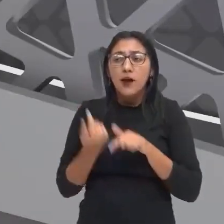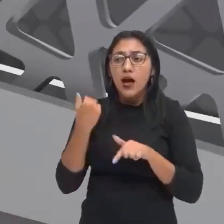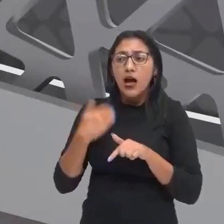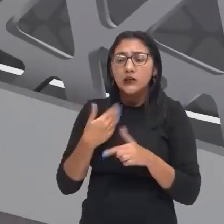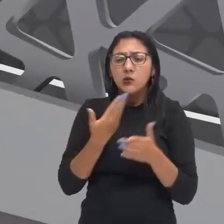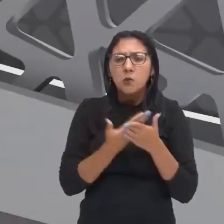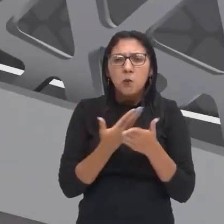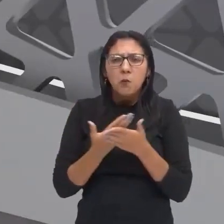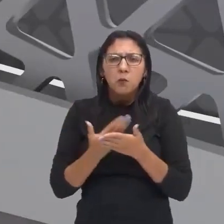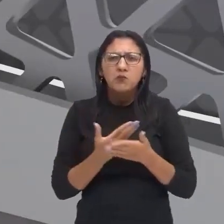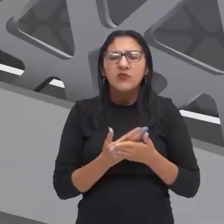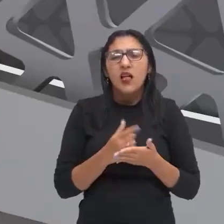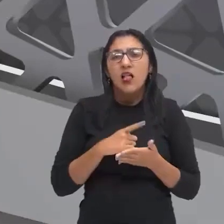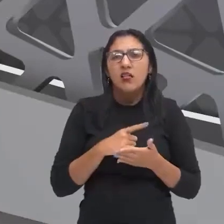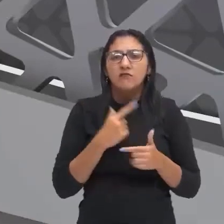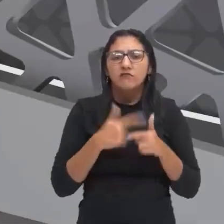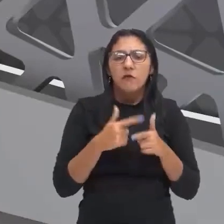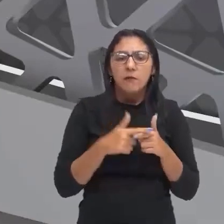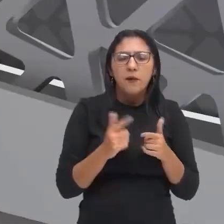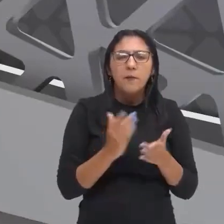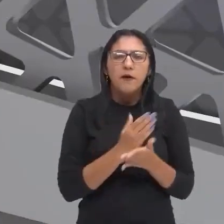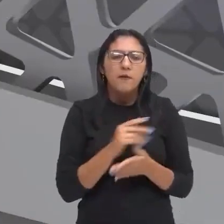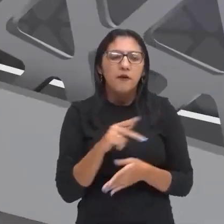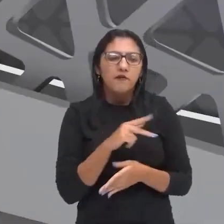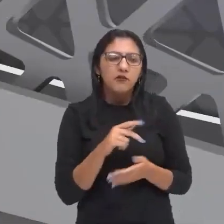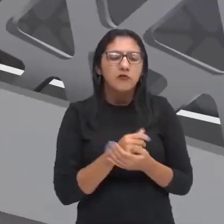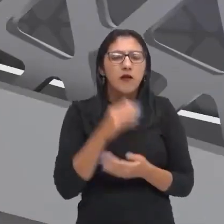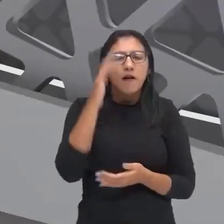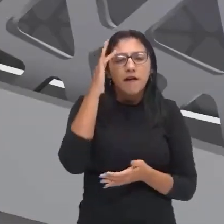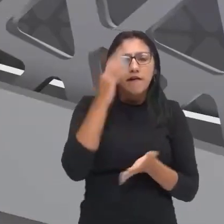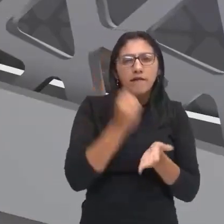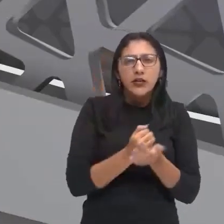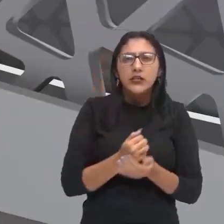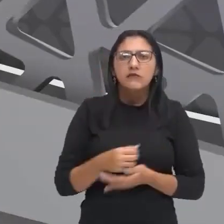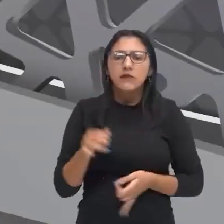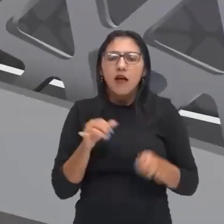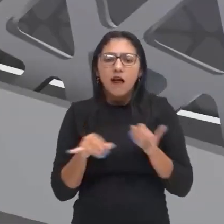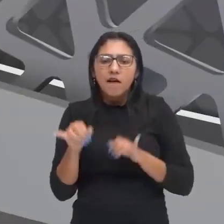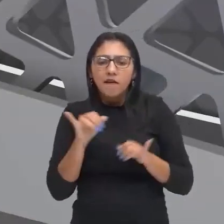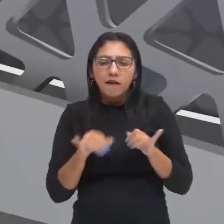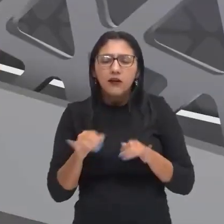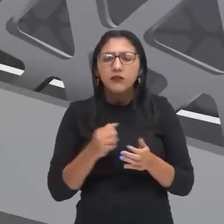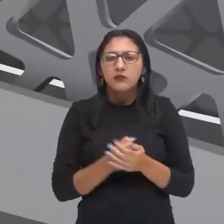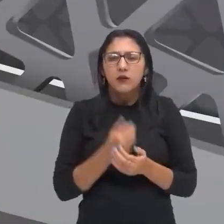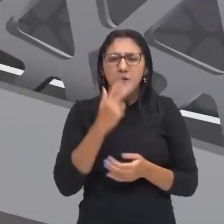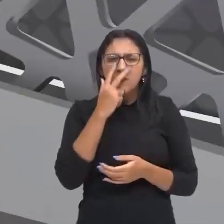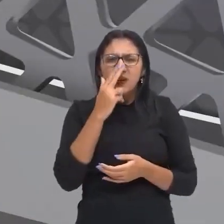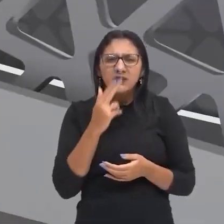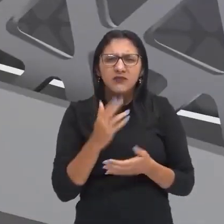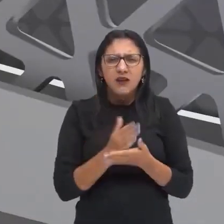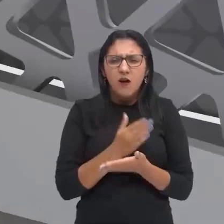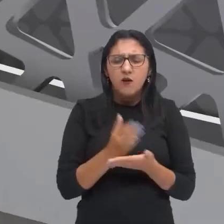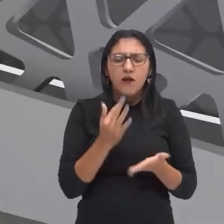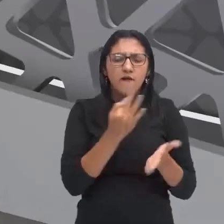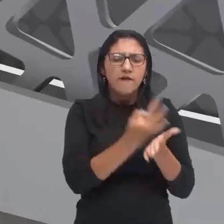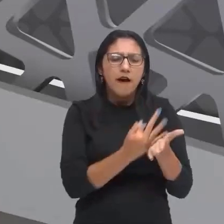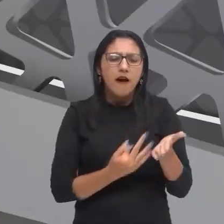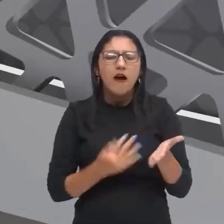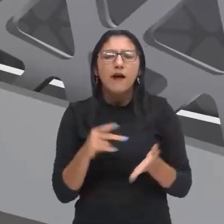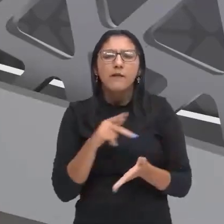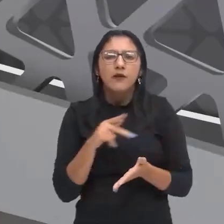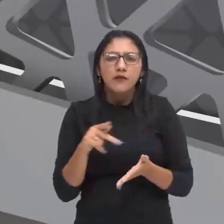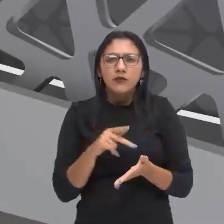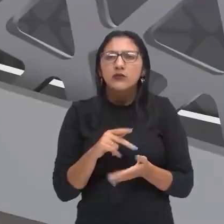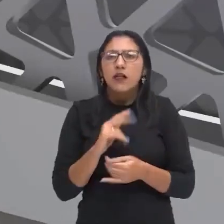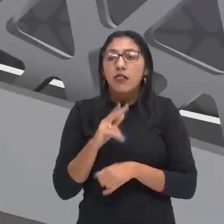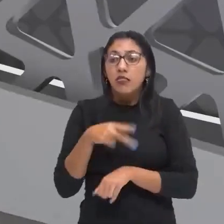problema em relação aos professores de física, de química, haviam poucos professores, a gente acabava ficando sem os professores, e aí depois eles